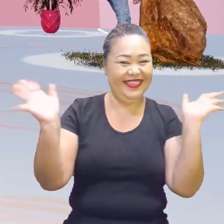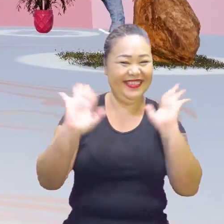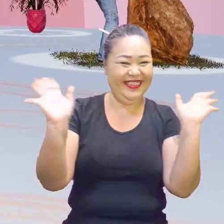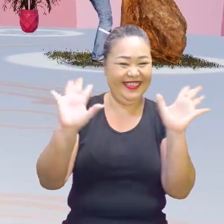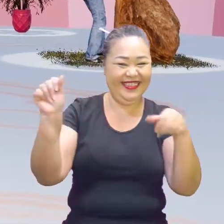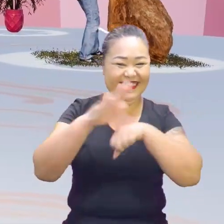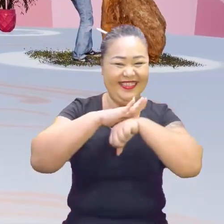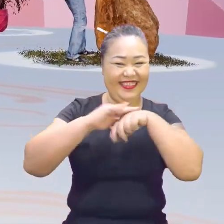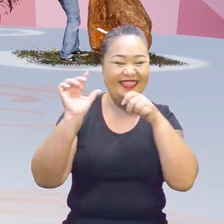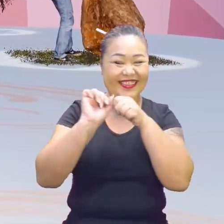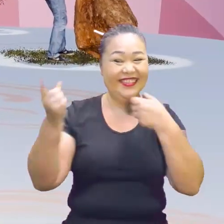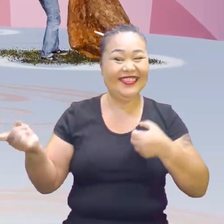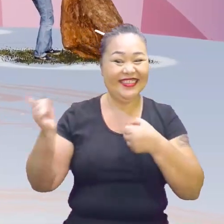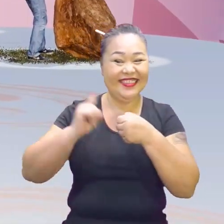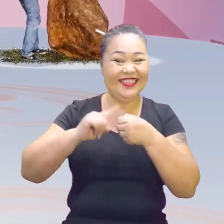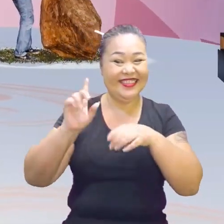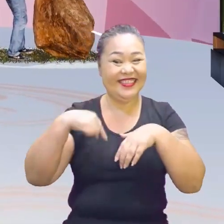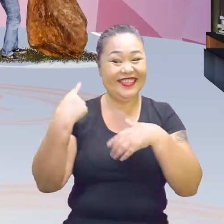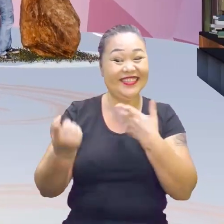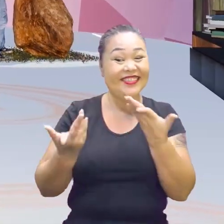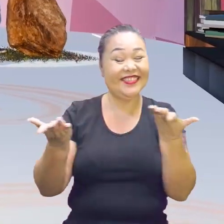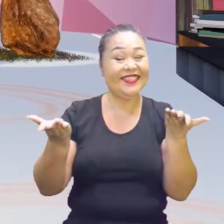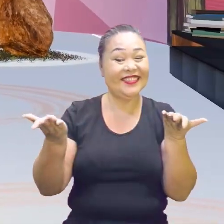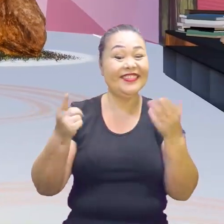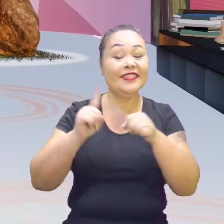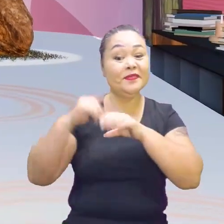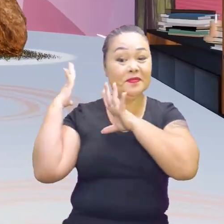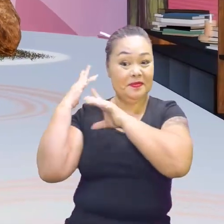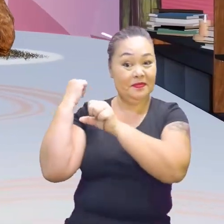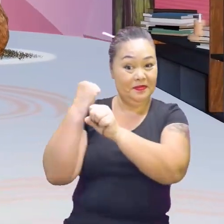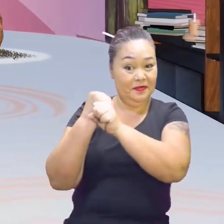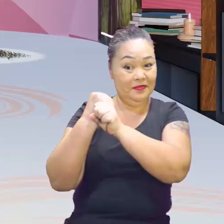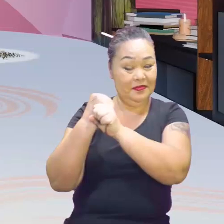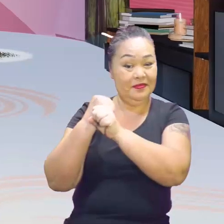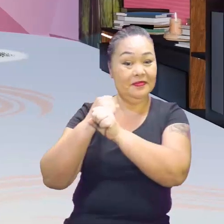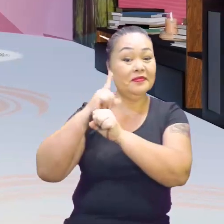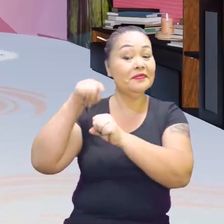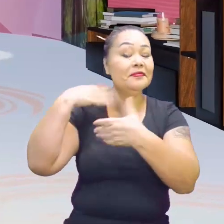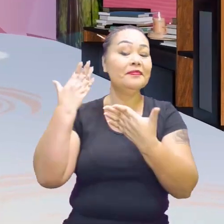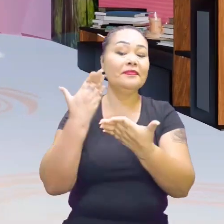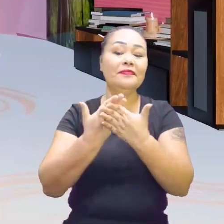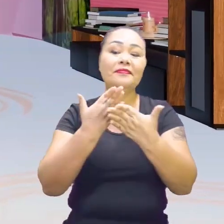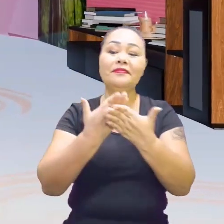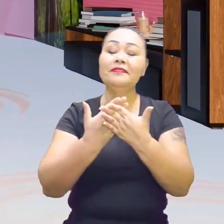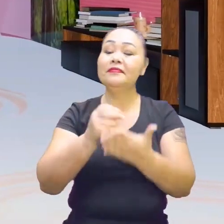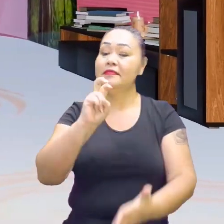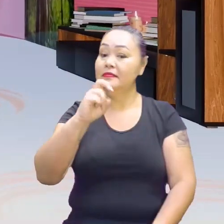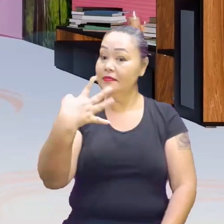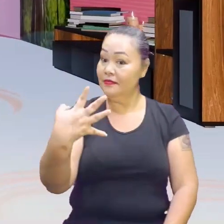Olá, amados! Estamos de volta para o nosso momento de revisão. Aula